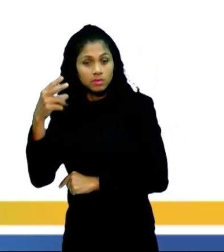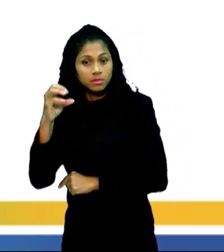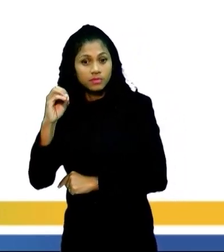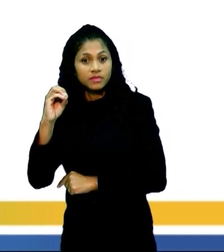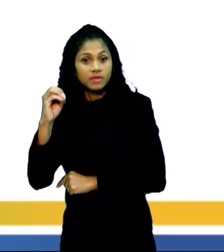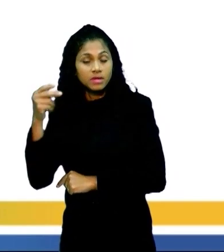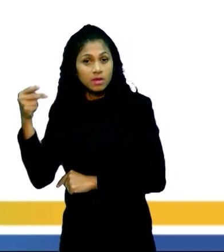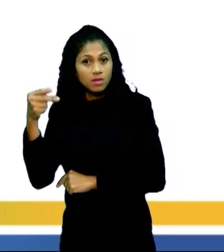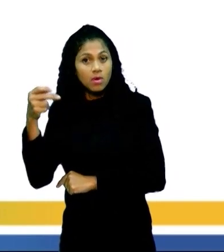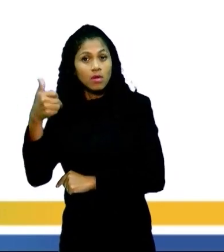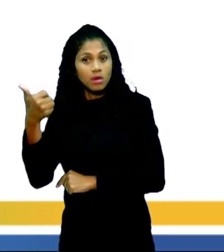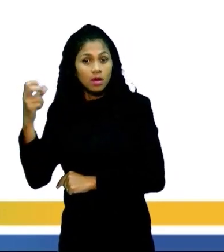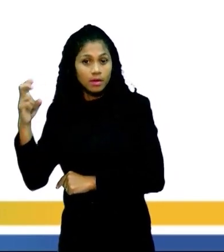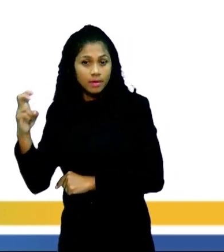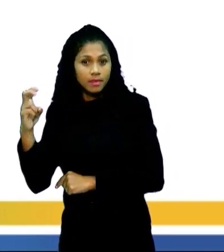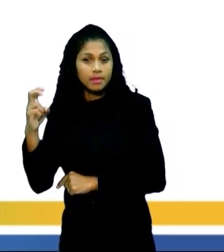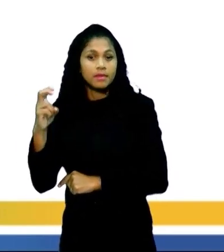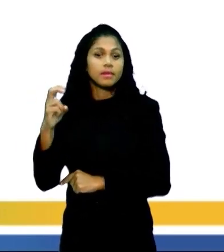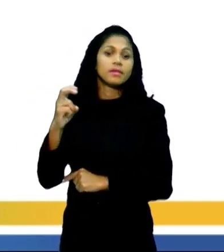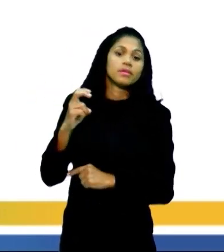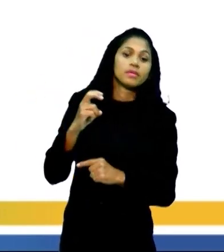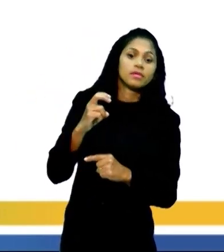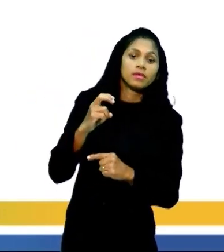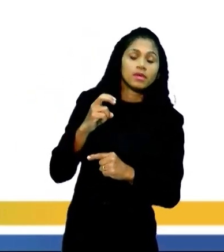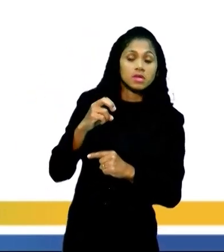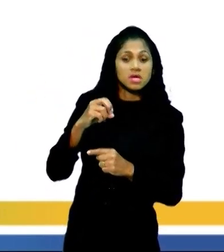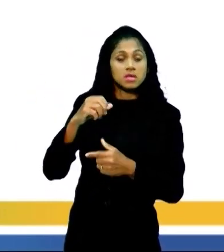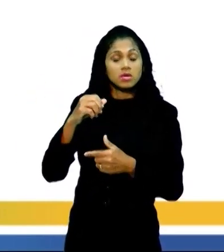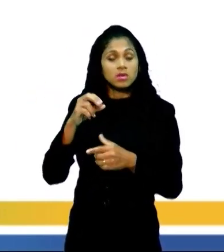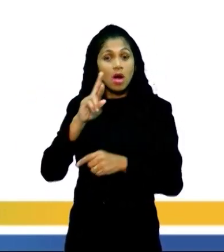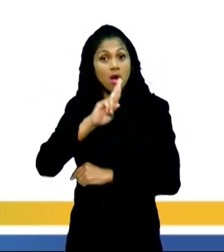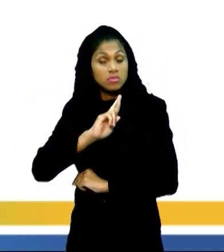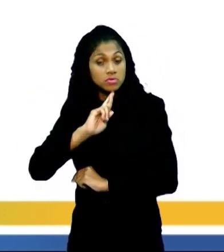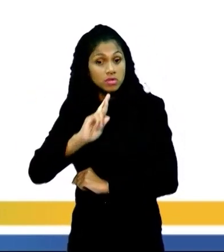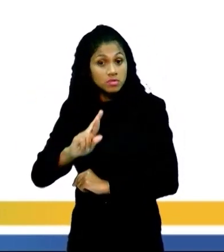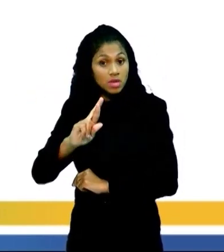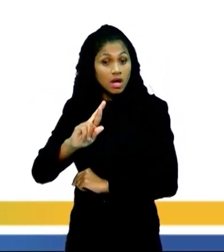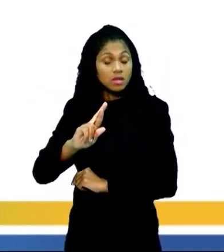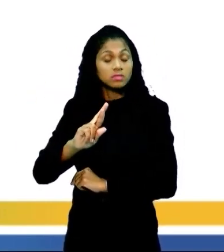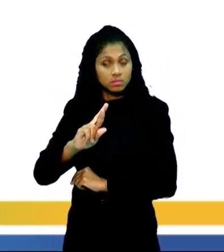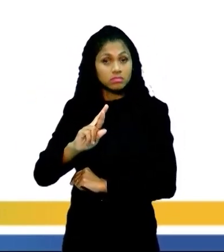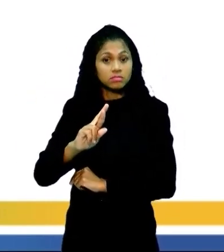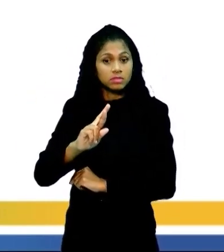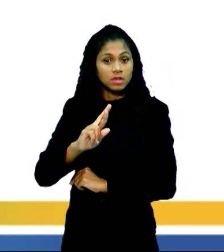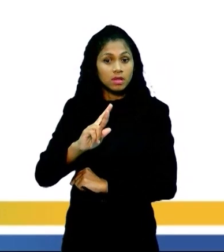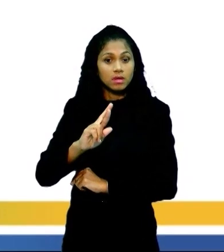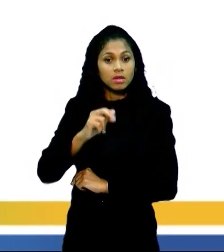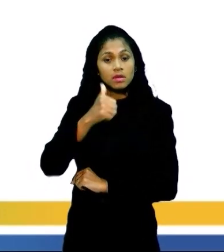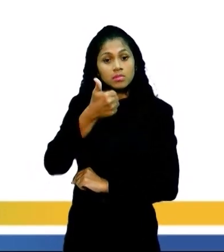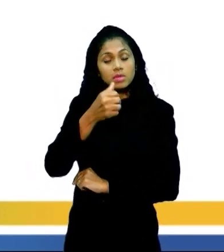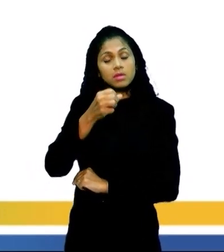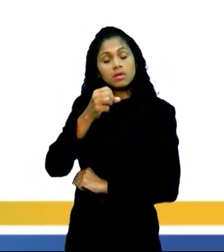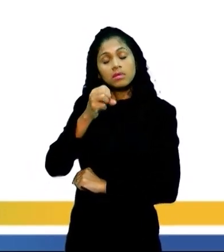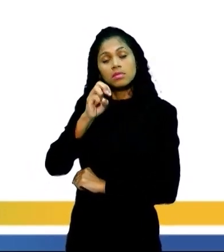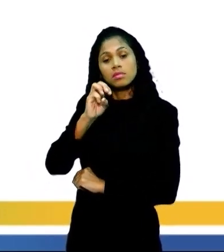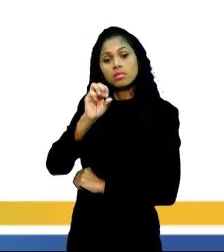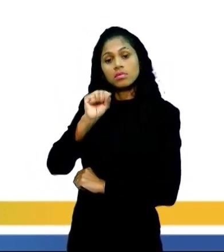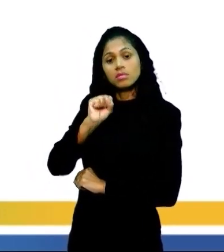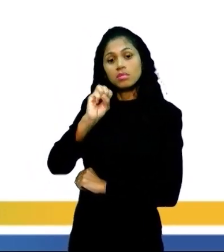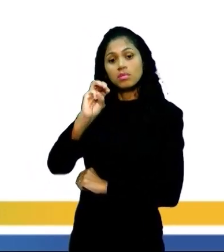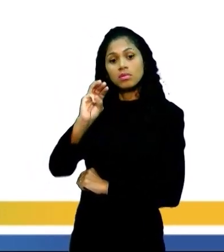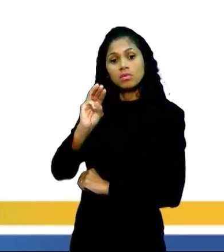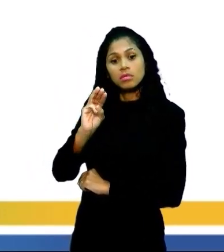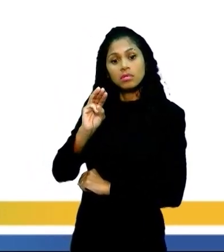para 180, vai dar 10. Ou seja, soma a divisão que a gente achou, 15